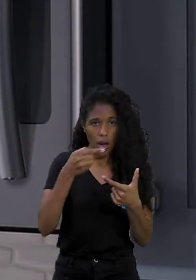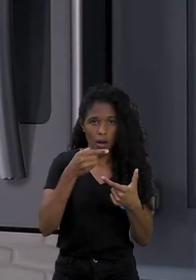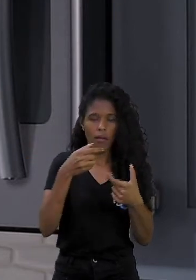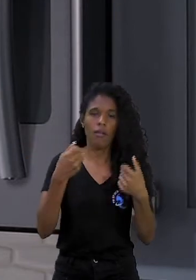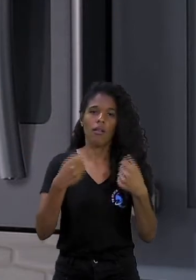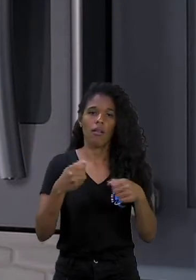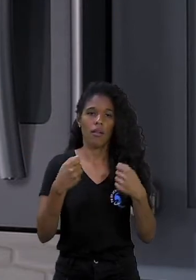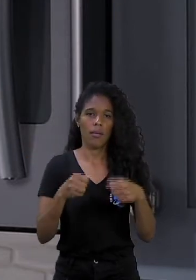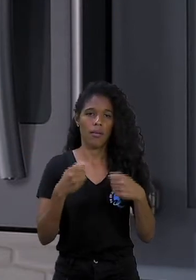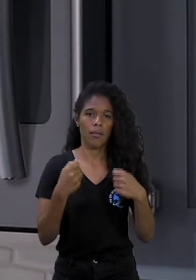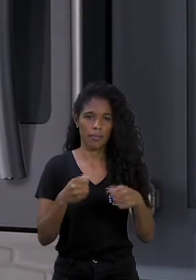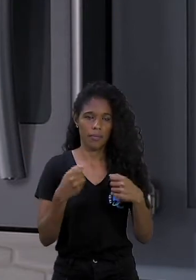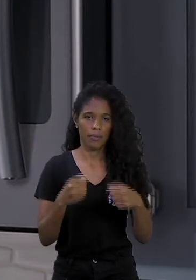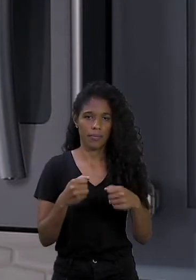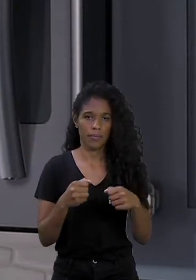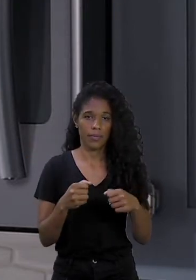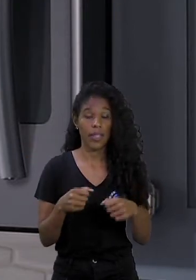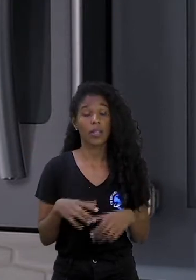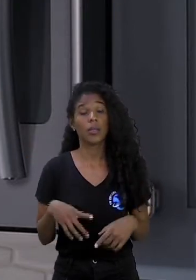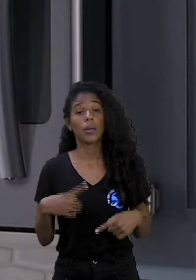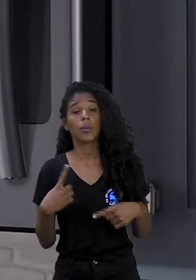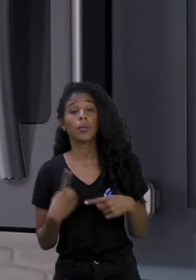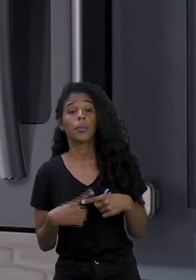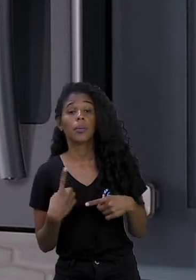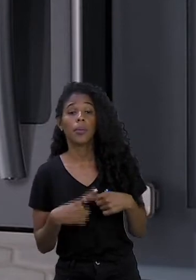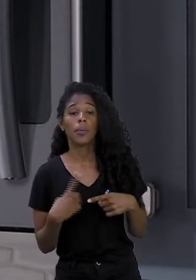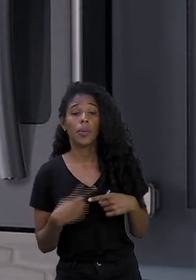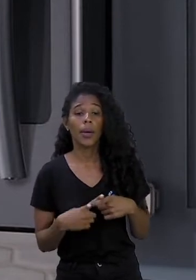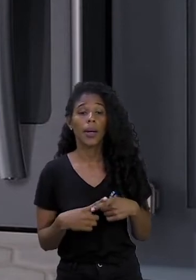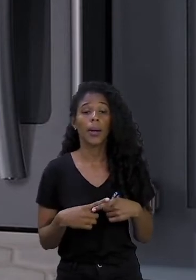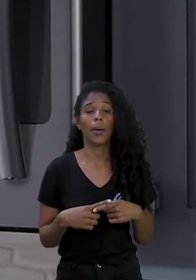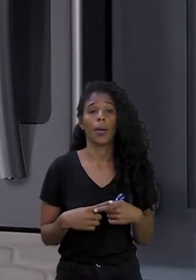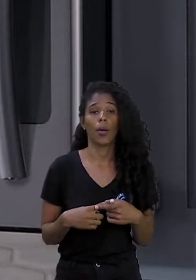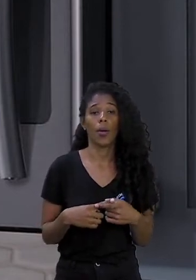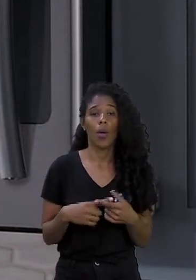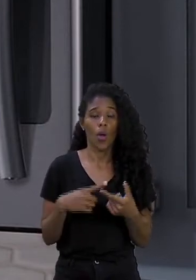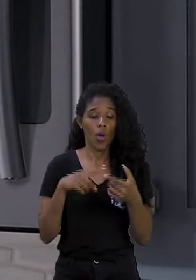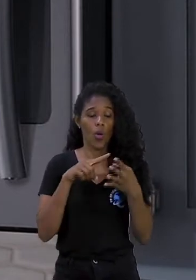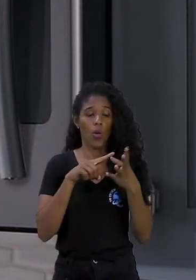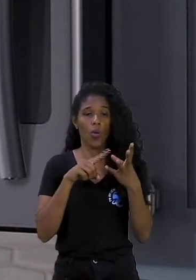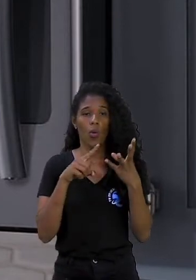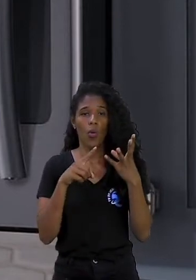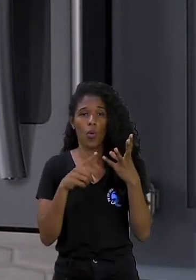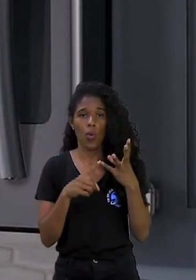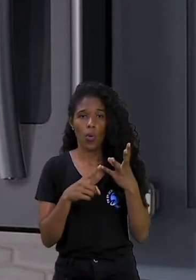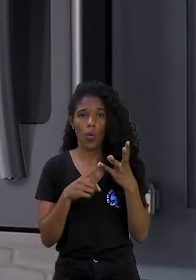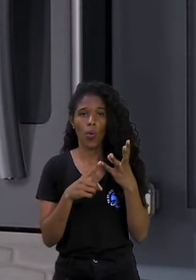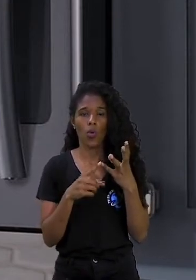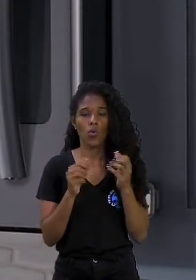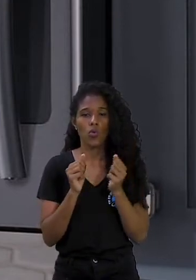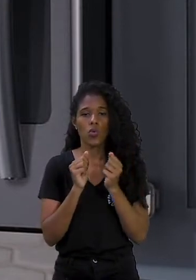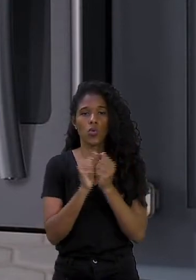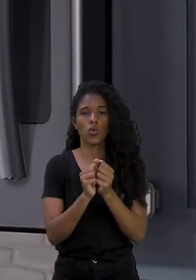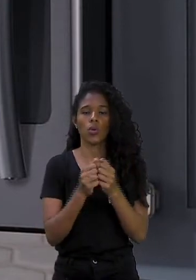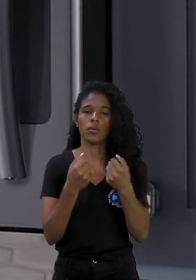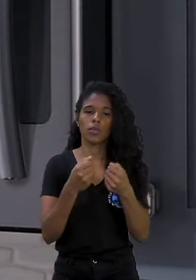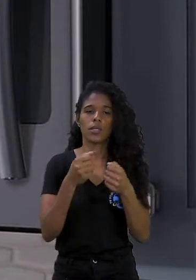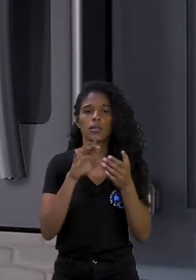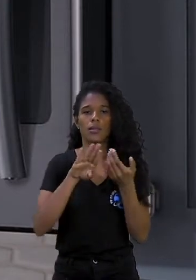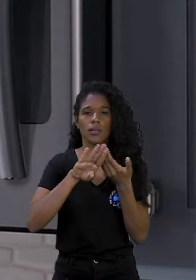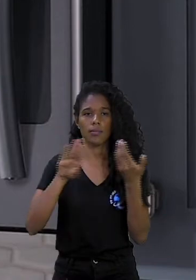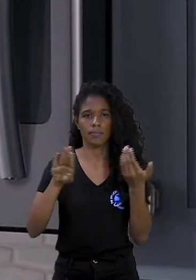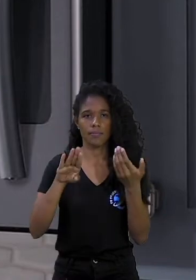micro-ondas ele tem hífen por quê? Porque micro termina com O e ondas também começa com O. Então, eu preciso colocar o